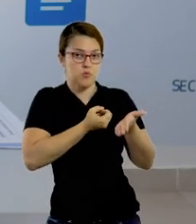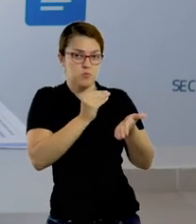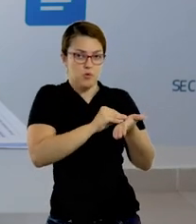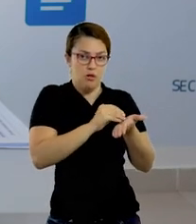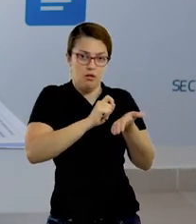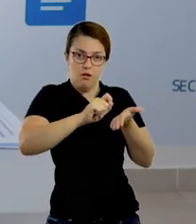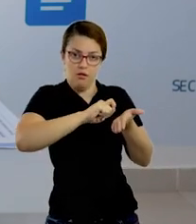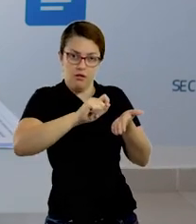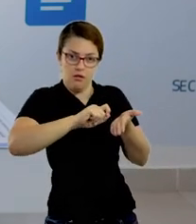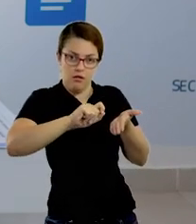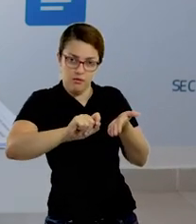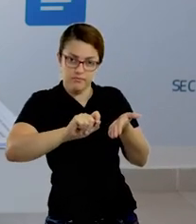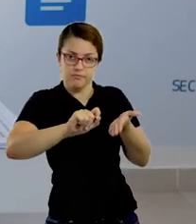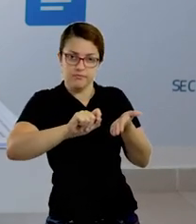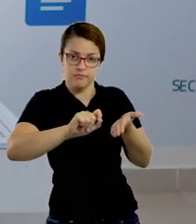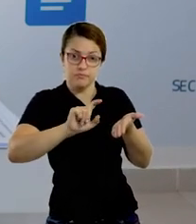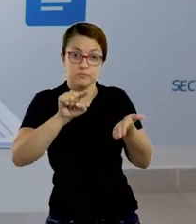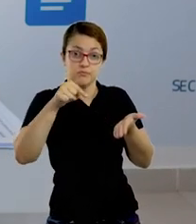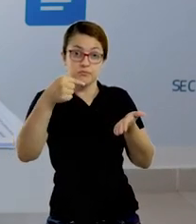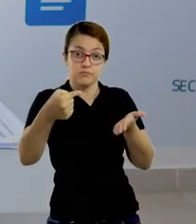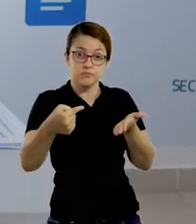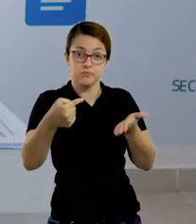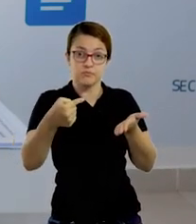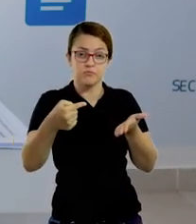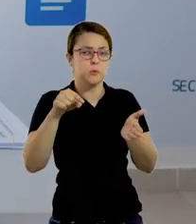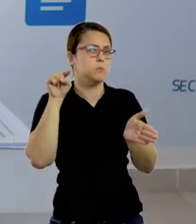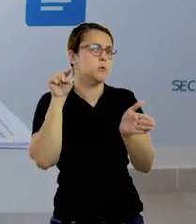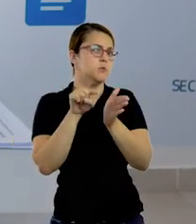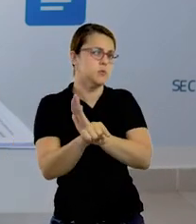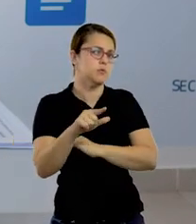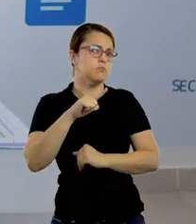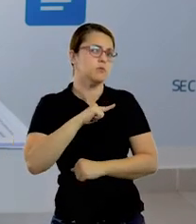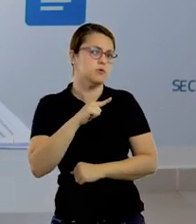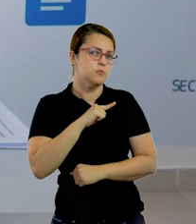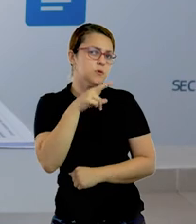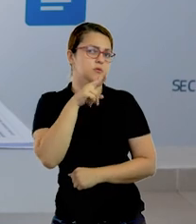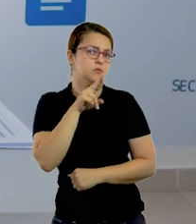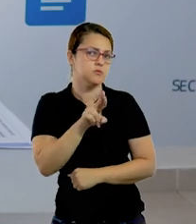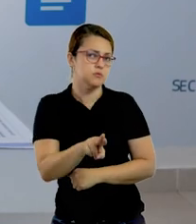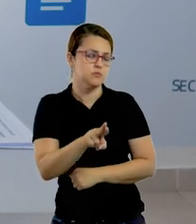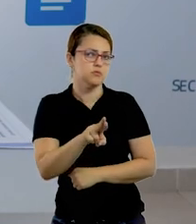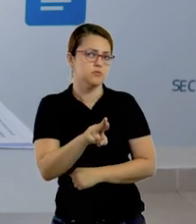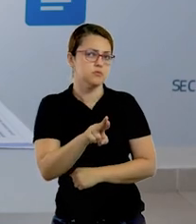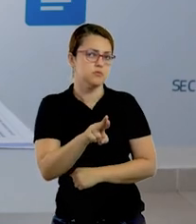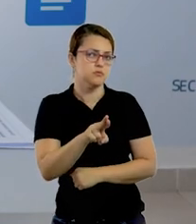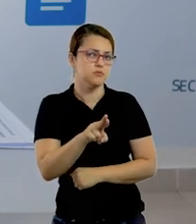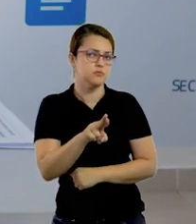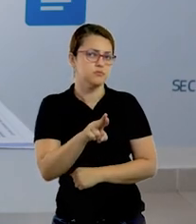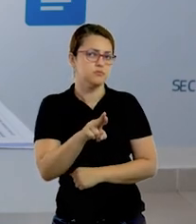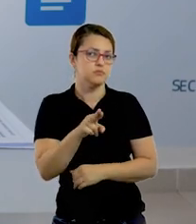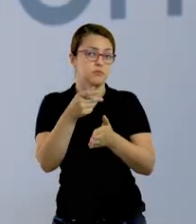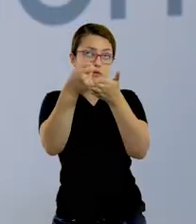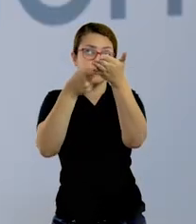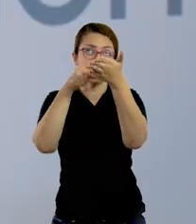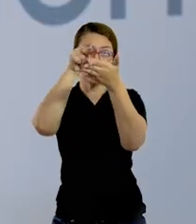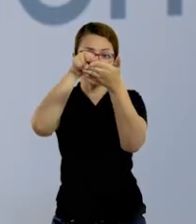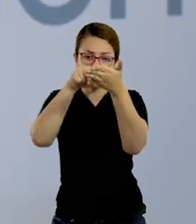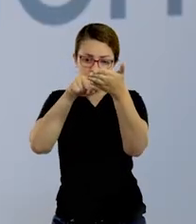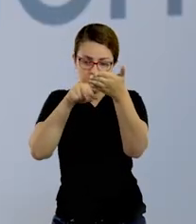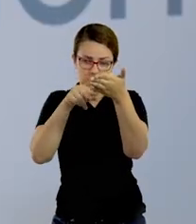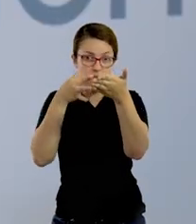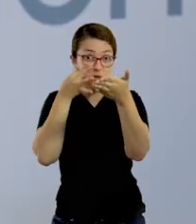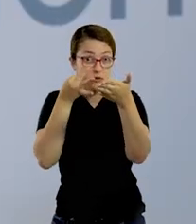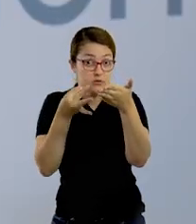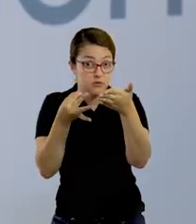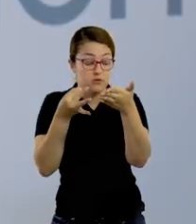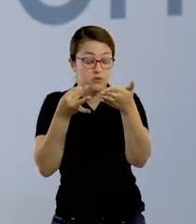extenso. Depois, vocês vão ter duas perguntas para responder sobre o texto. E prestem